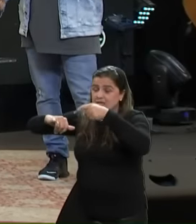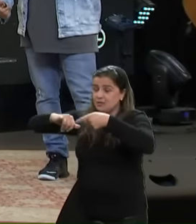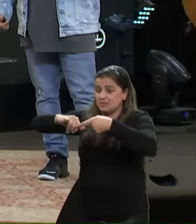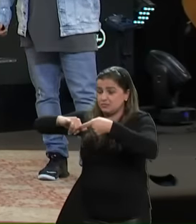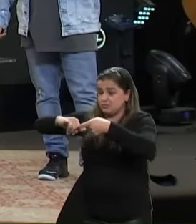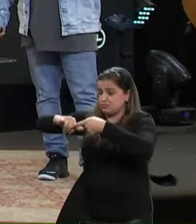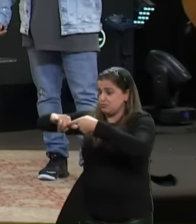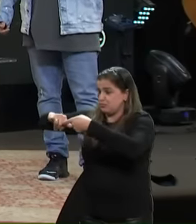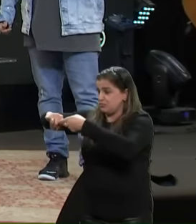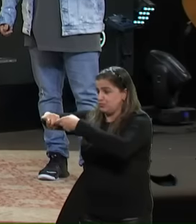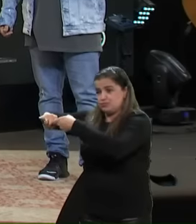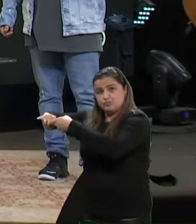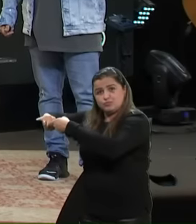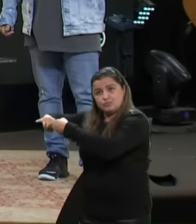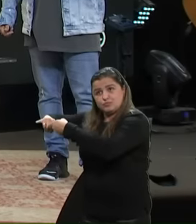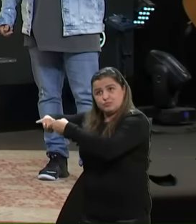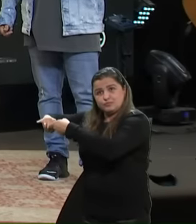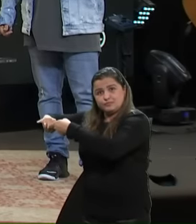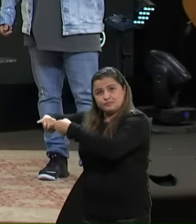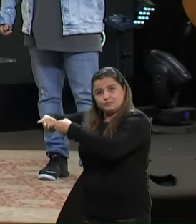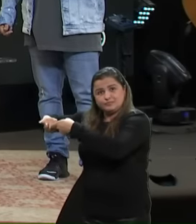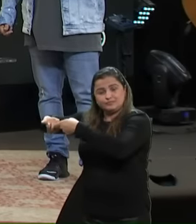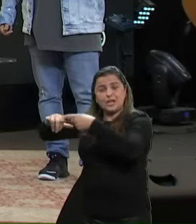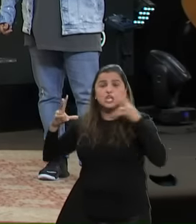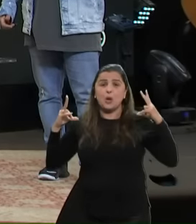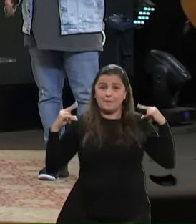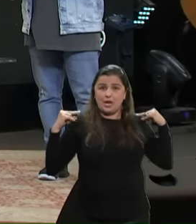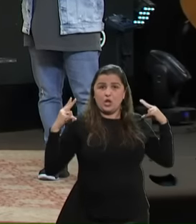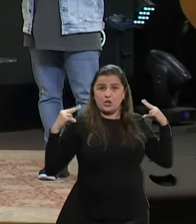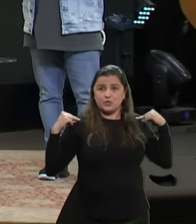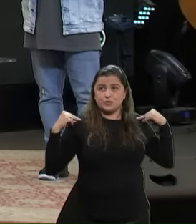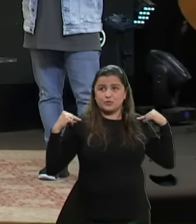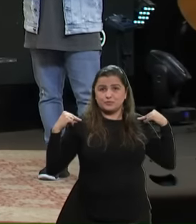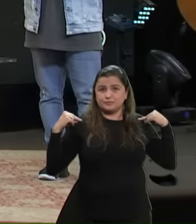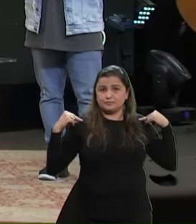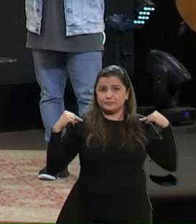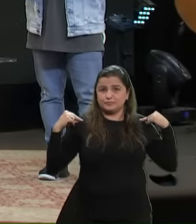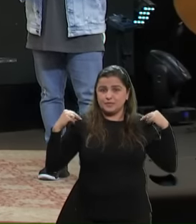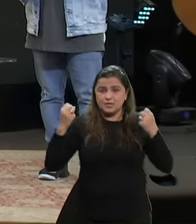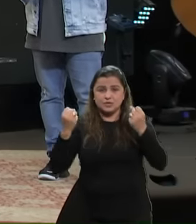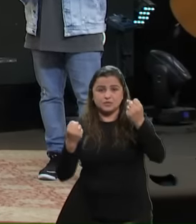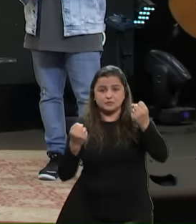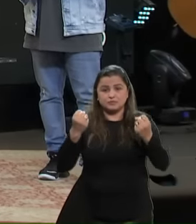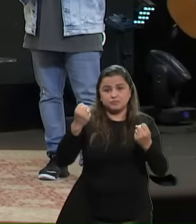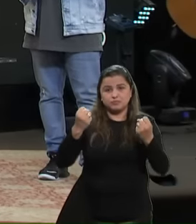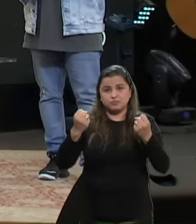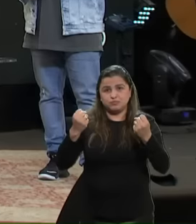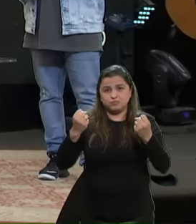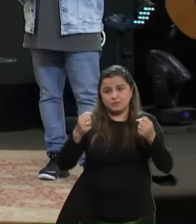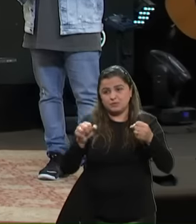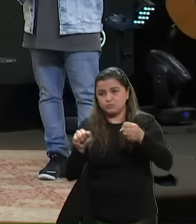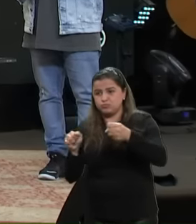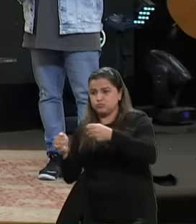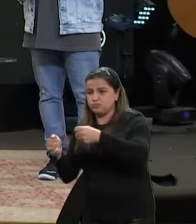recuar. O piloto só pode direcionar.